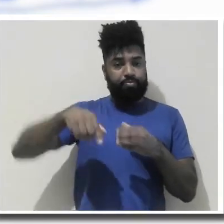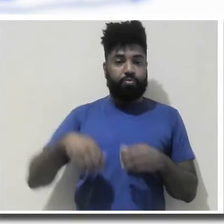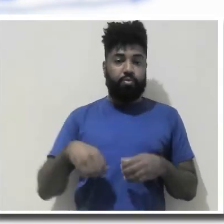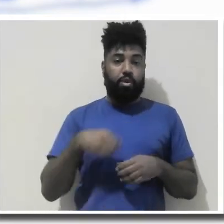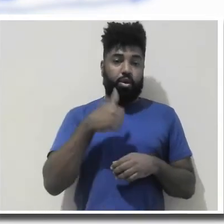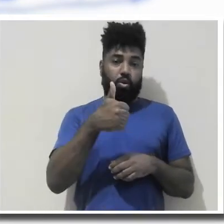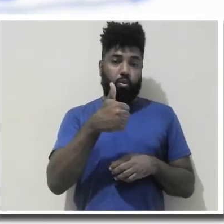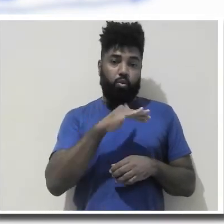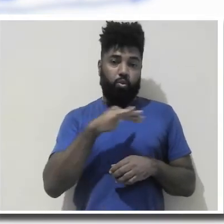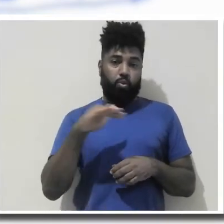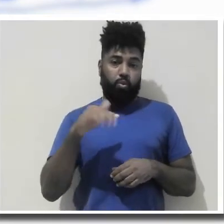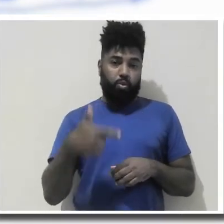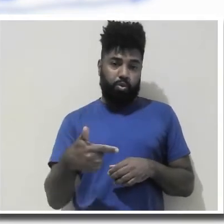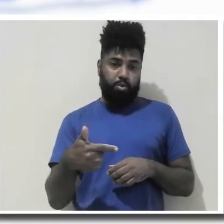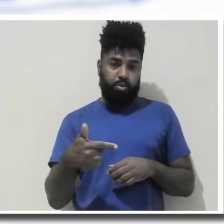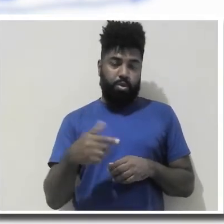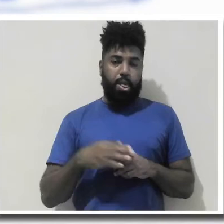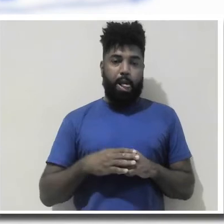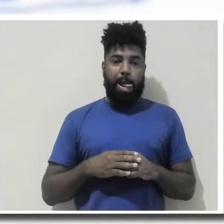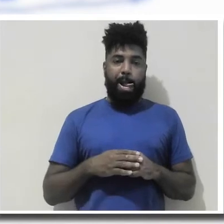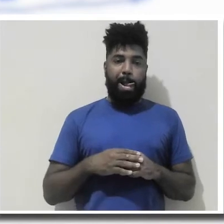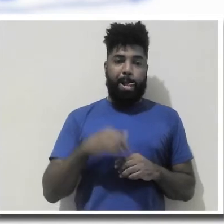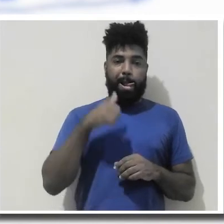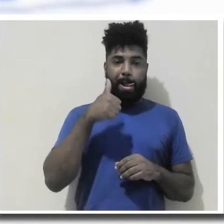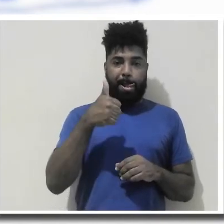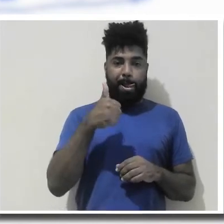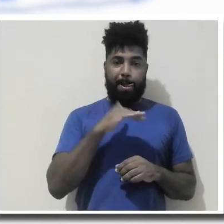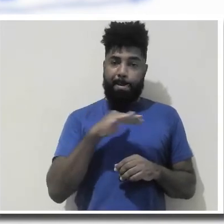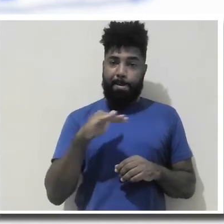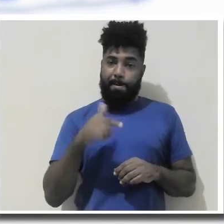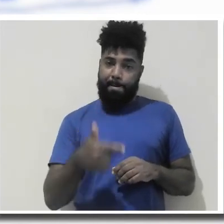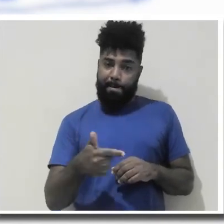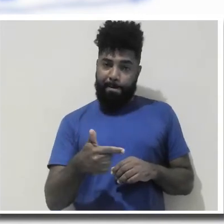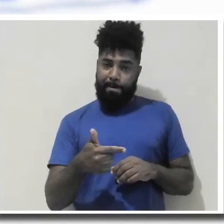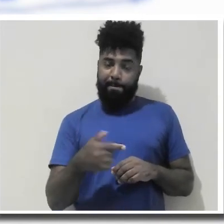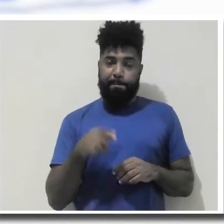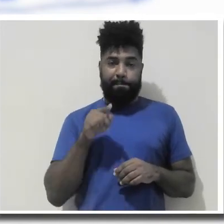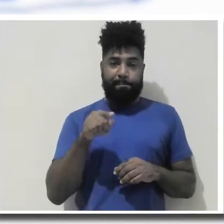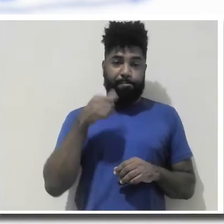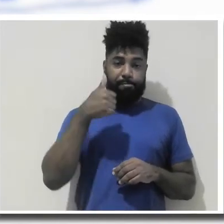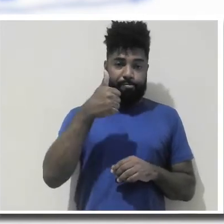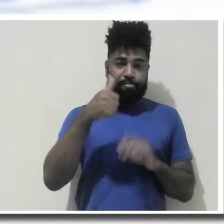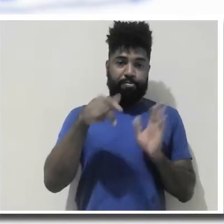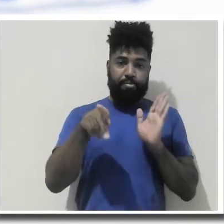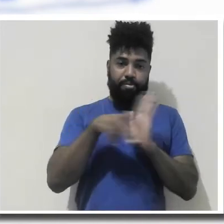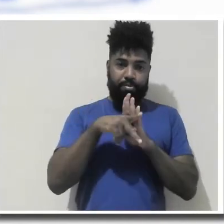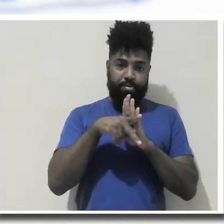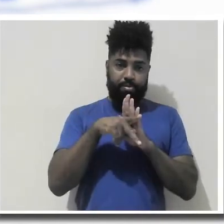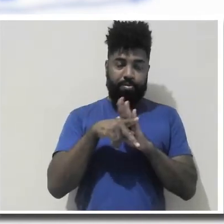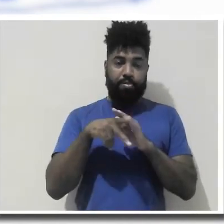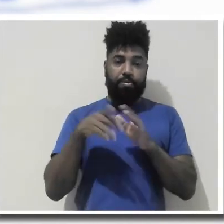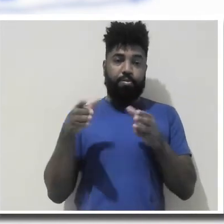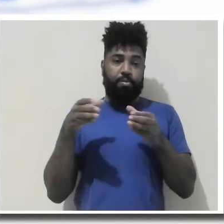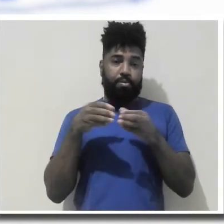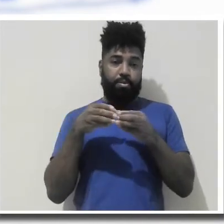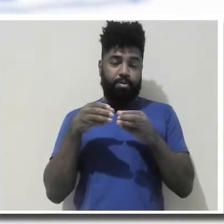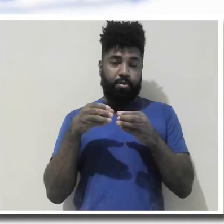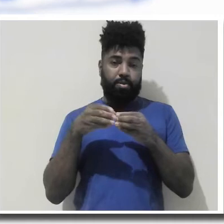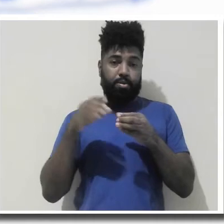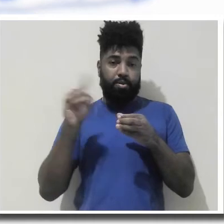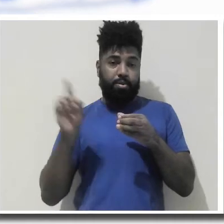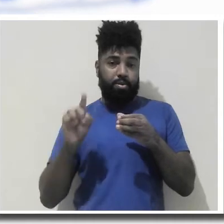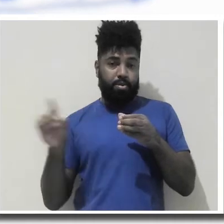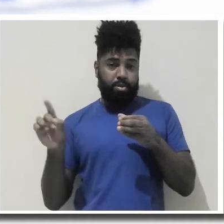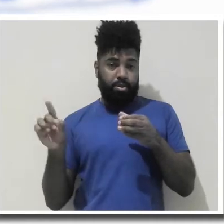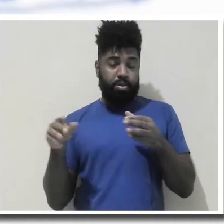o meio. O meio é 1/2. O 1 pertence aos inteiros, o 2 também. Então, ele